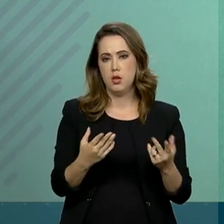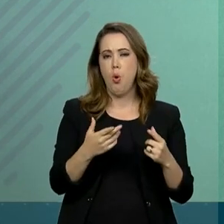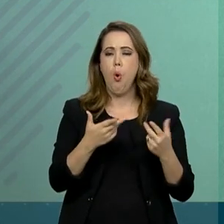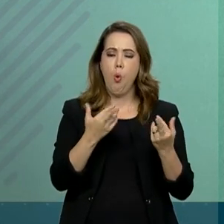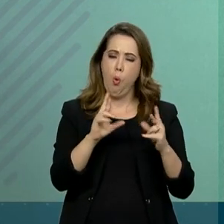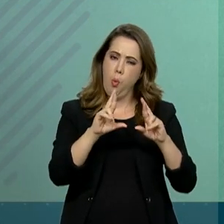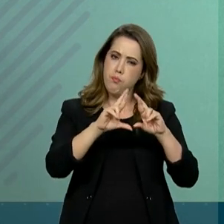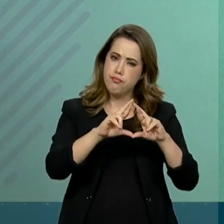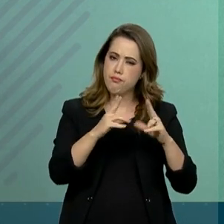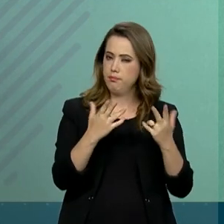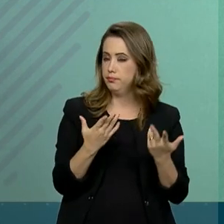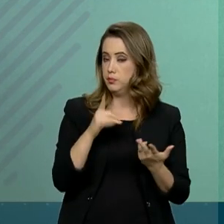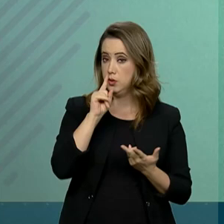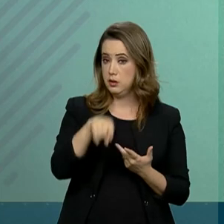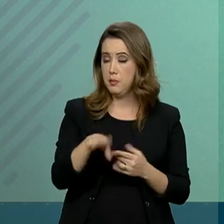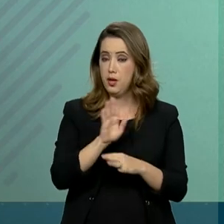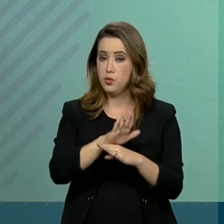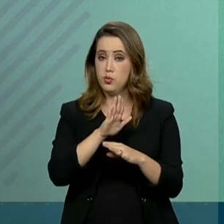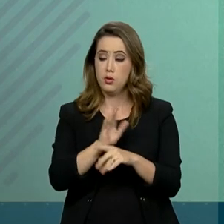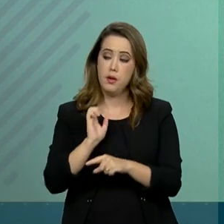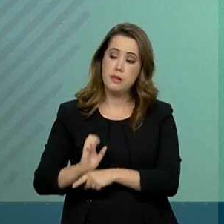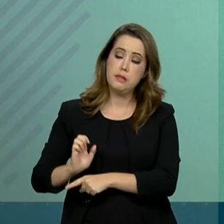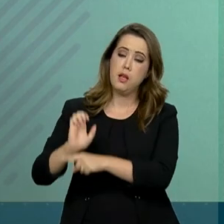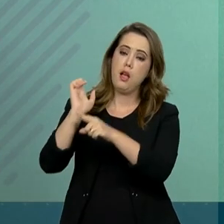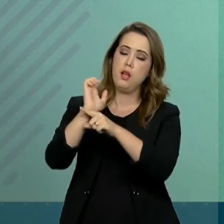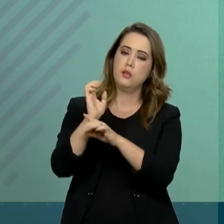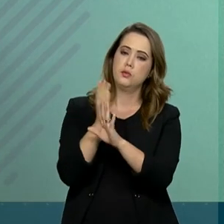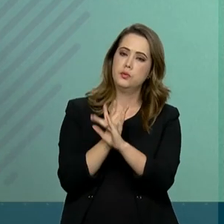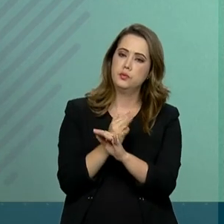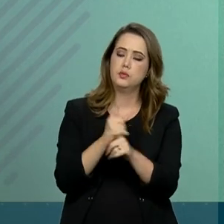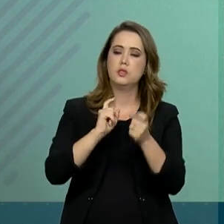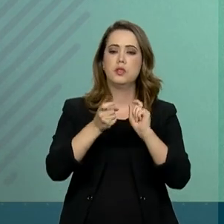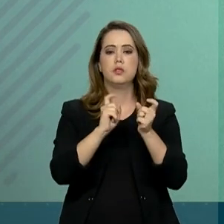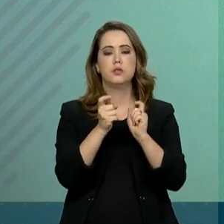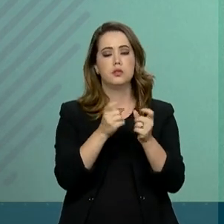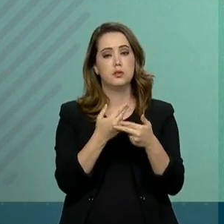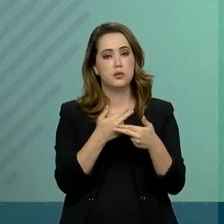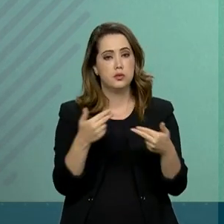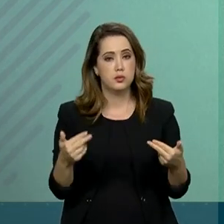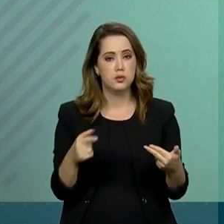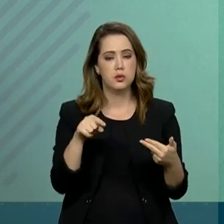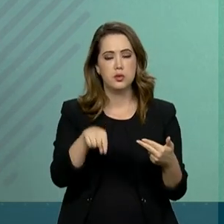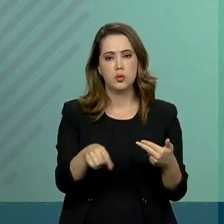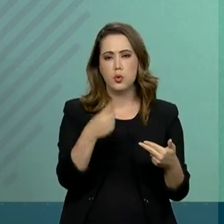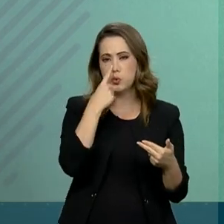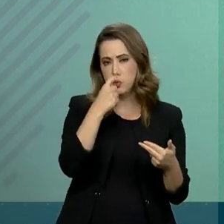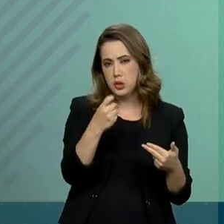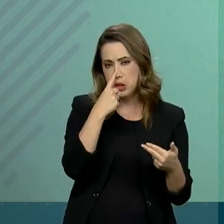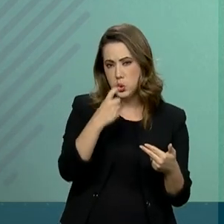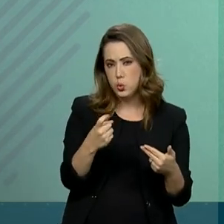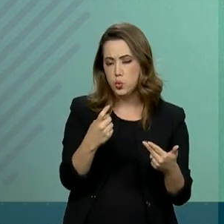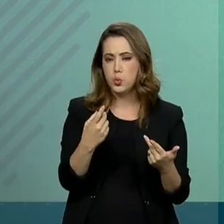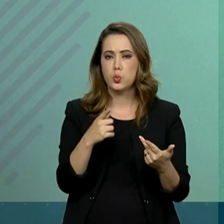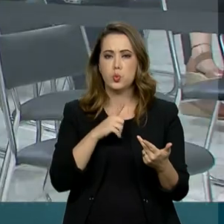os estados e municípios na gestão dos resíduos sólidos urbanos